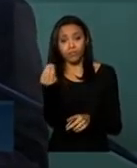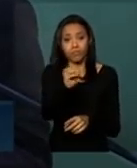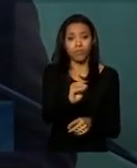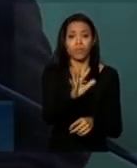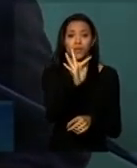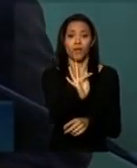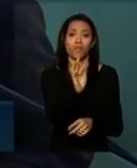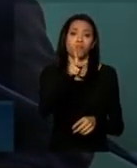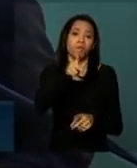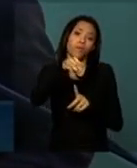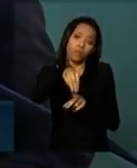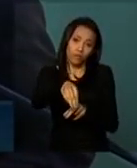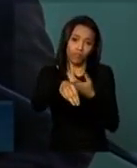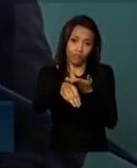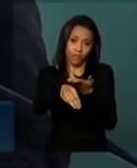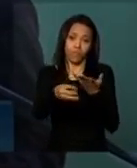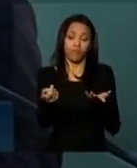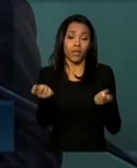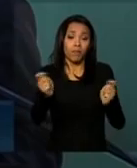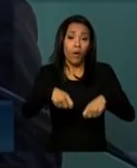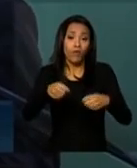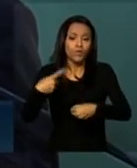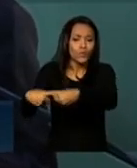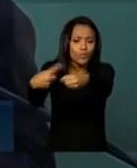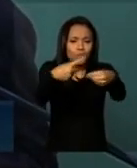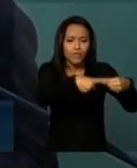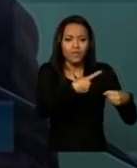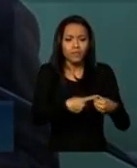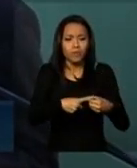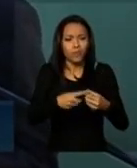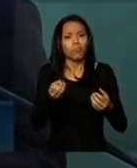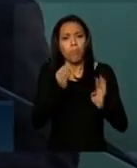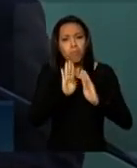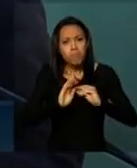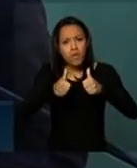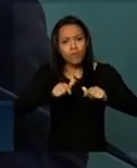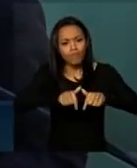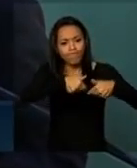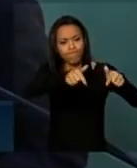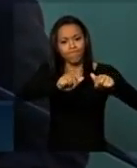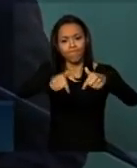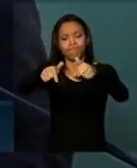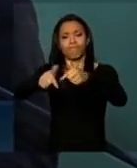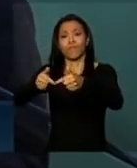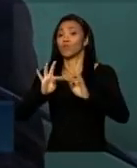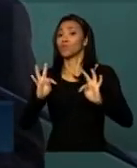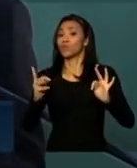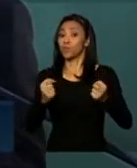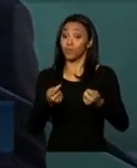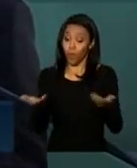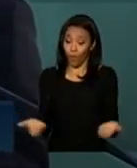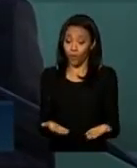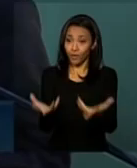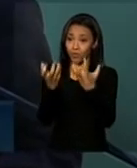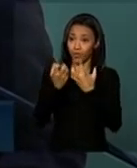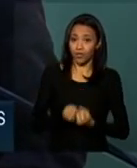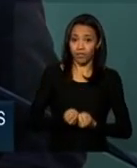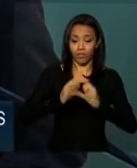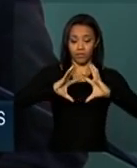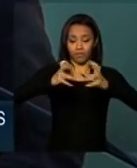César, para que os municípios possam botar para funcionar e funcionar bem toda esta estrutura que nos está sendo posta.